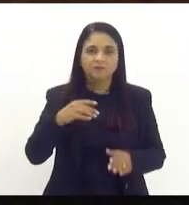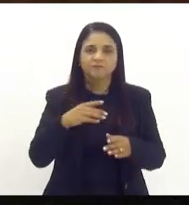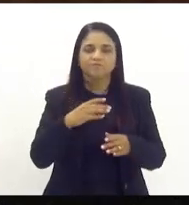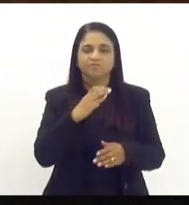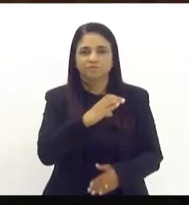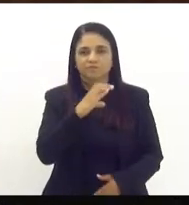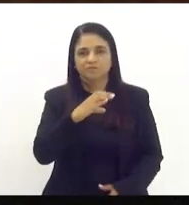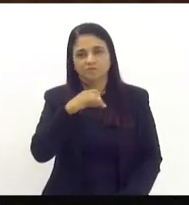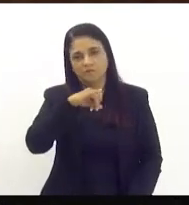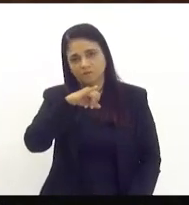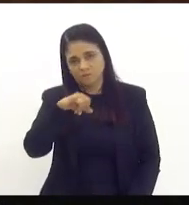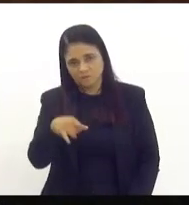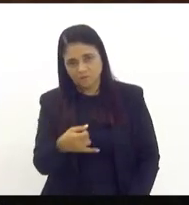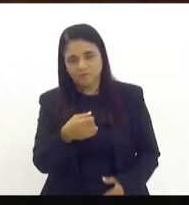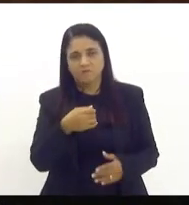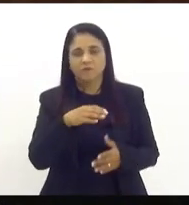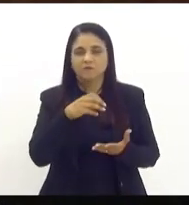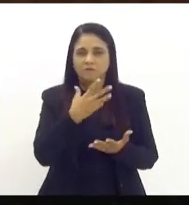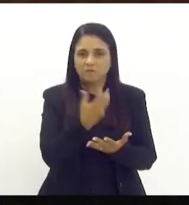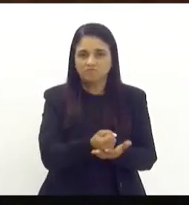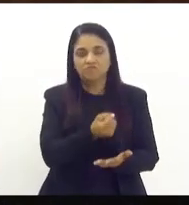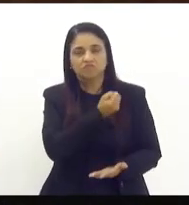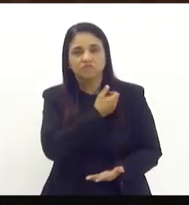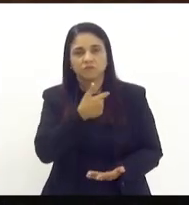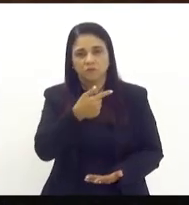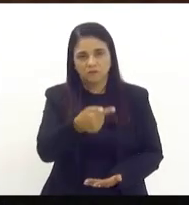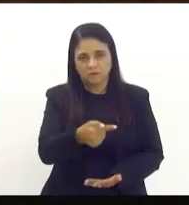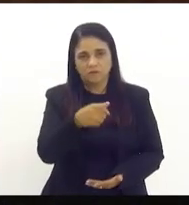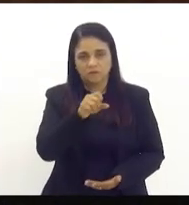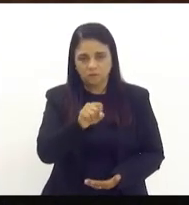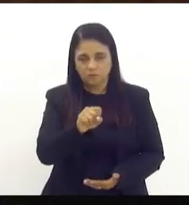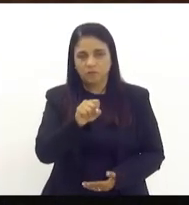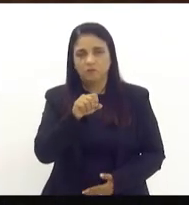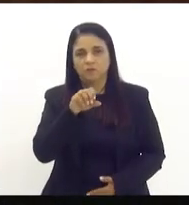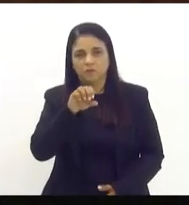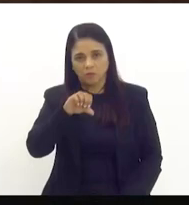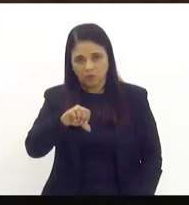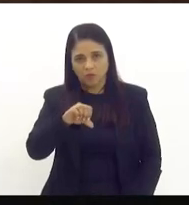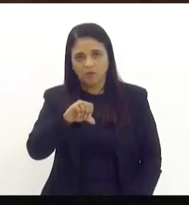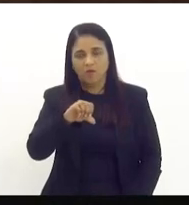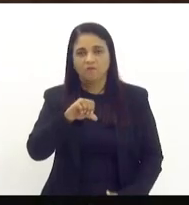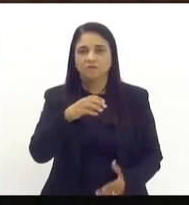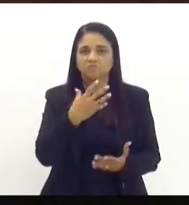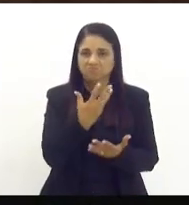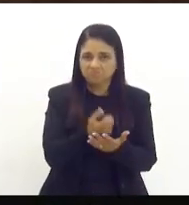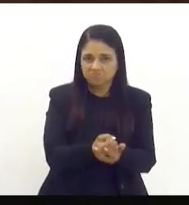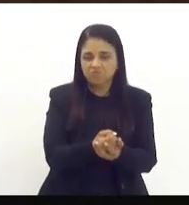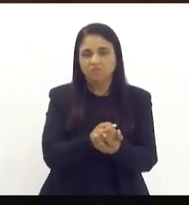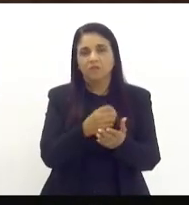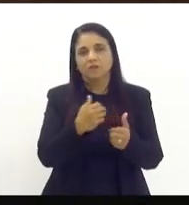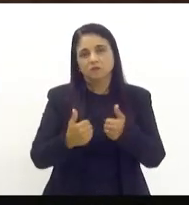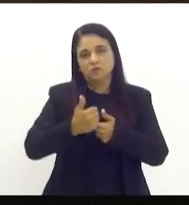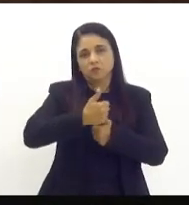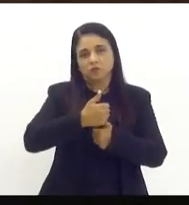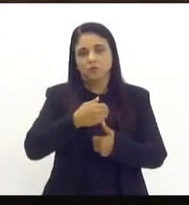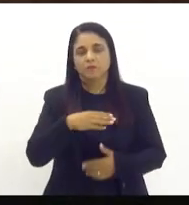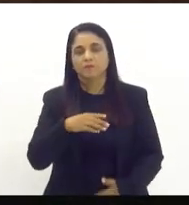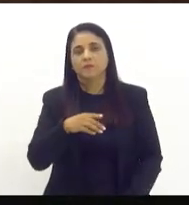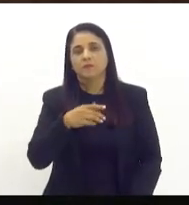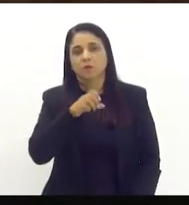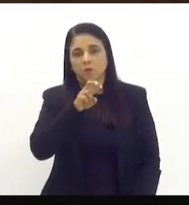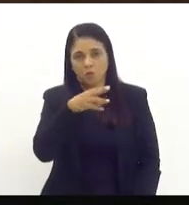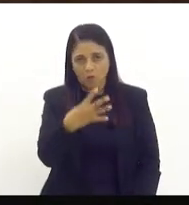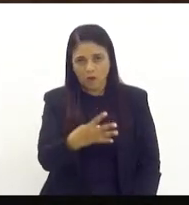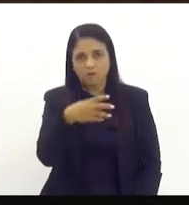Presidente favorável as emendas número 7 8 e 9 favorável com submendas emendas número 4 e 5